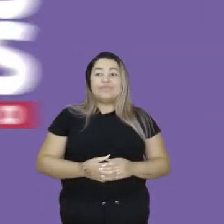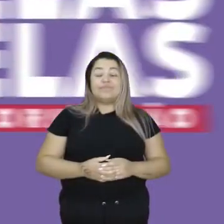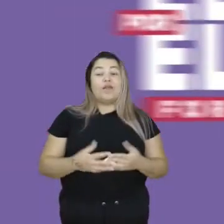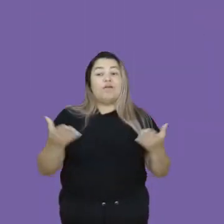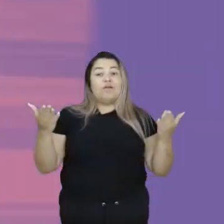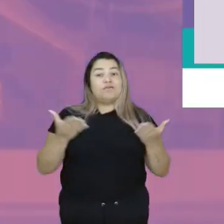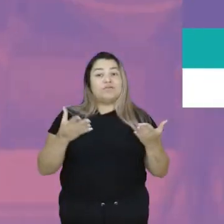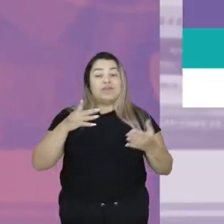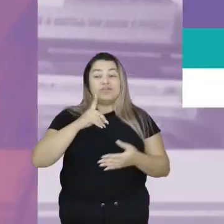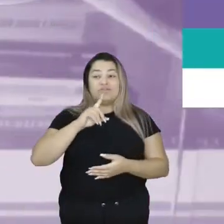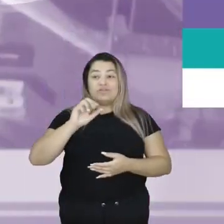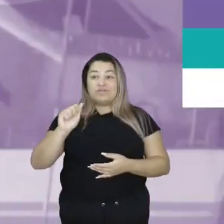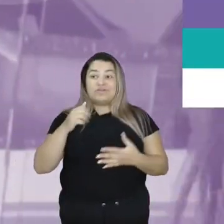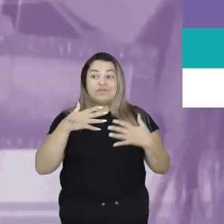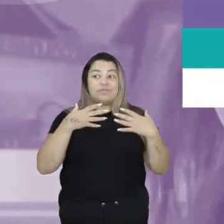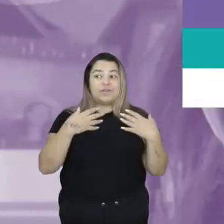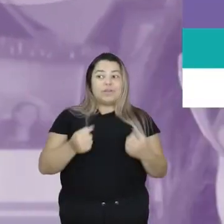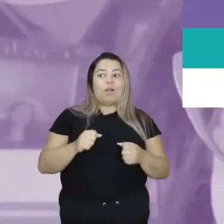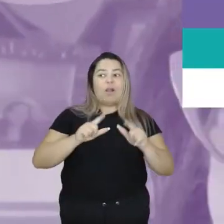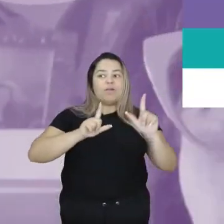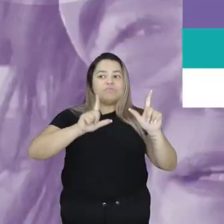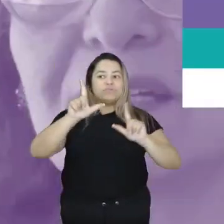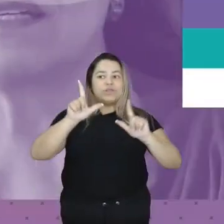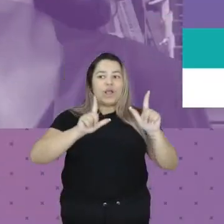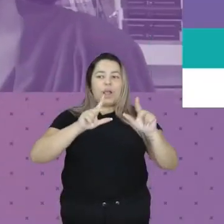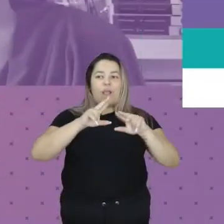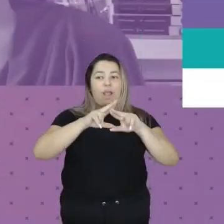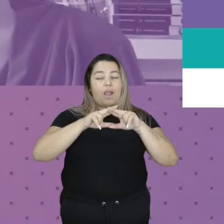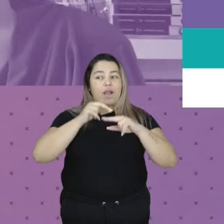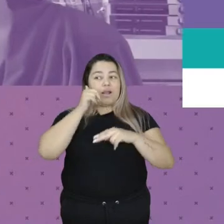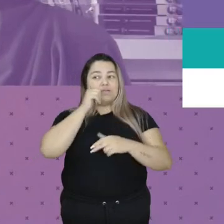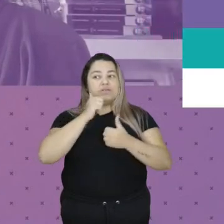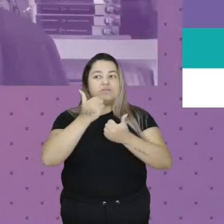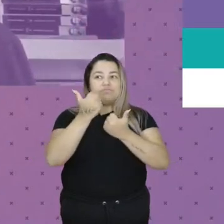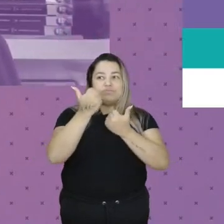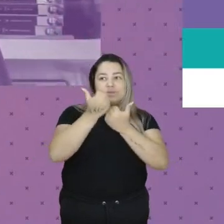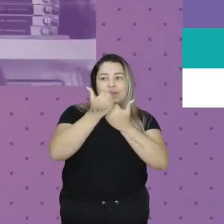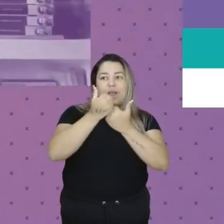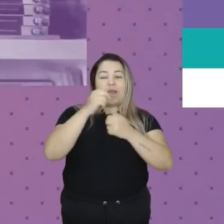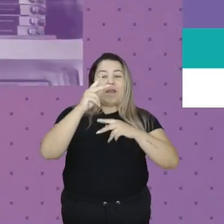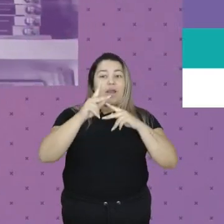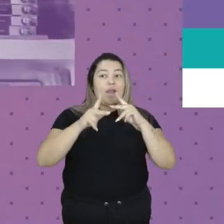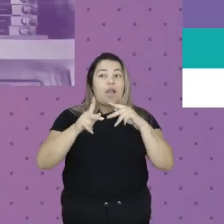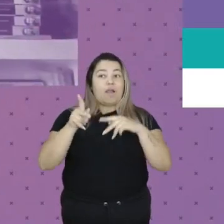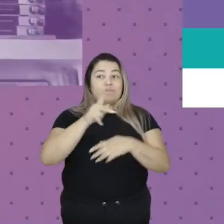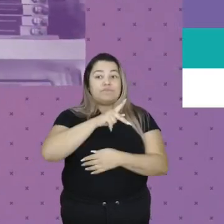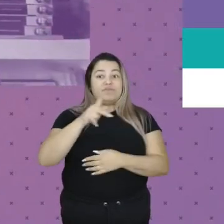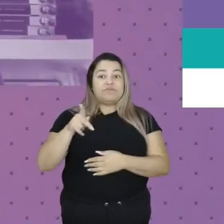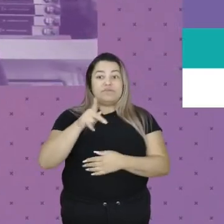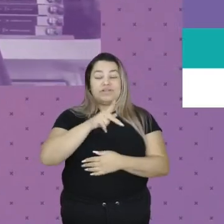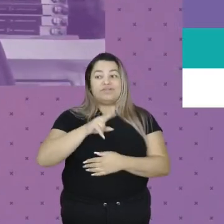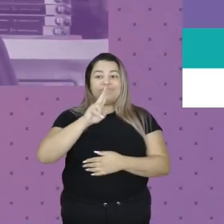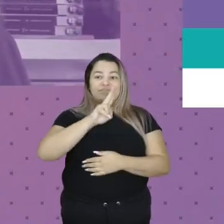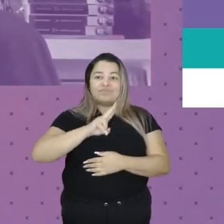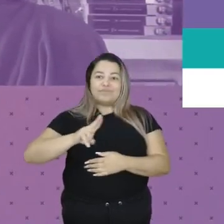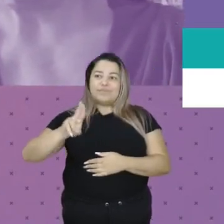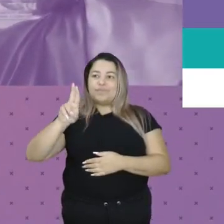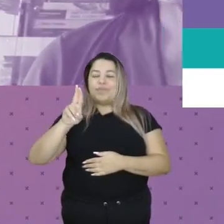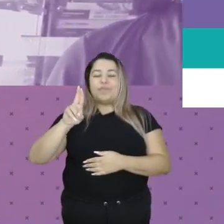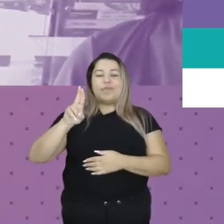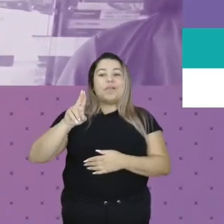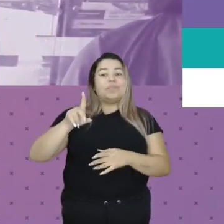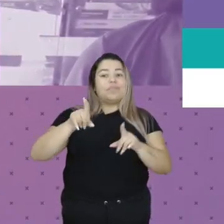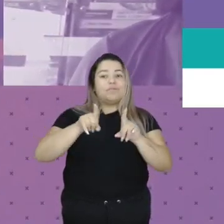Hoje é dia de receber no TV Elas por Elas Formação Eleições a professora universitária e membro da